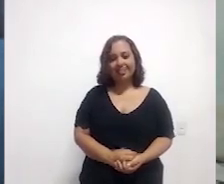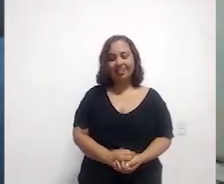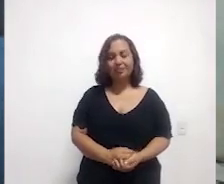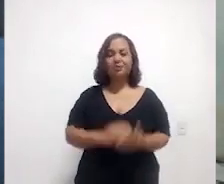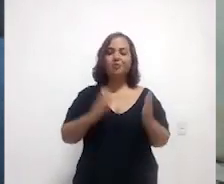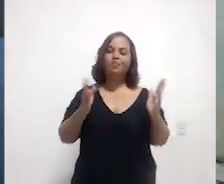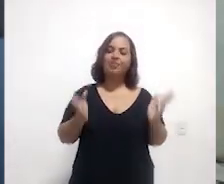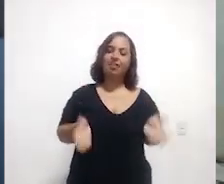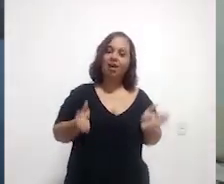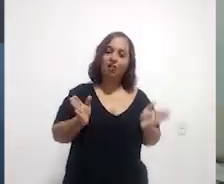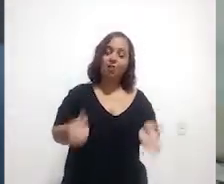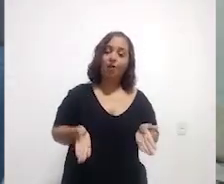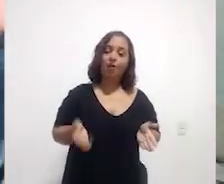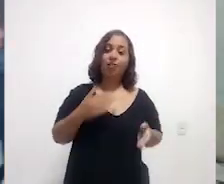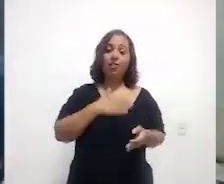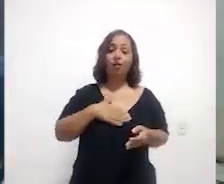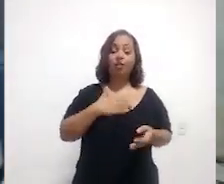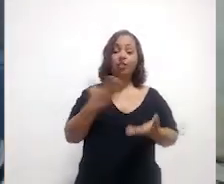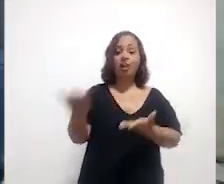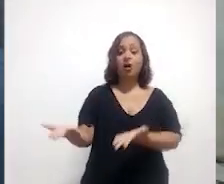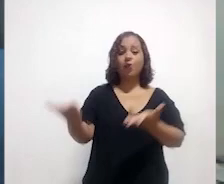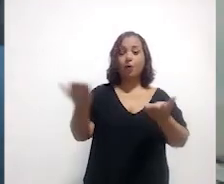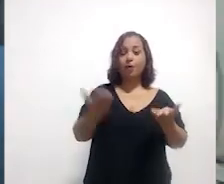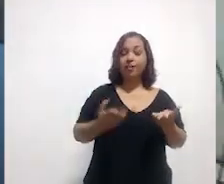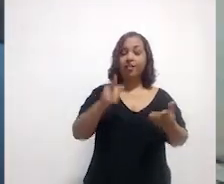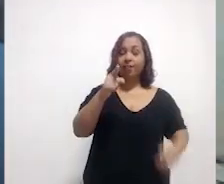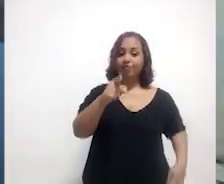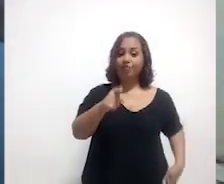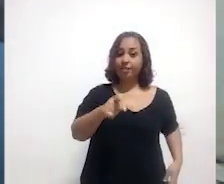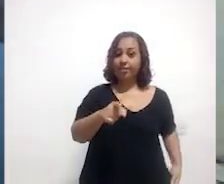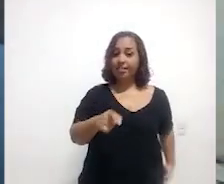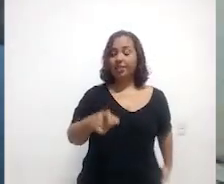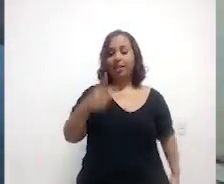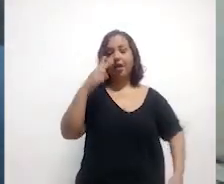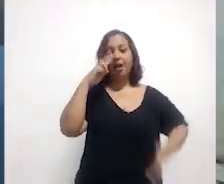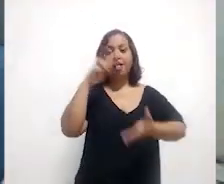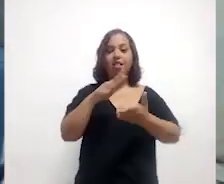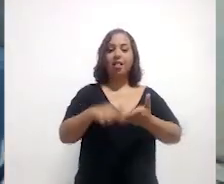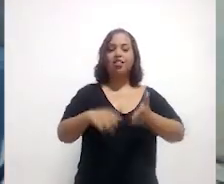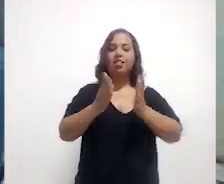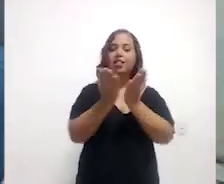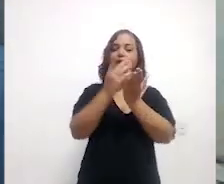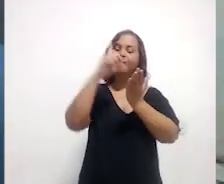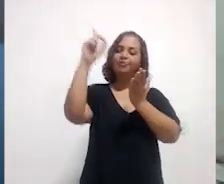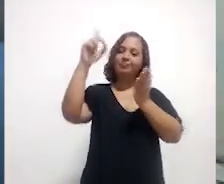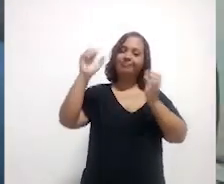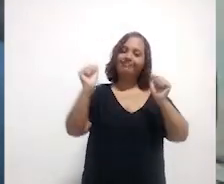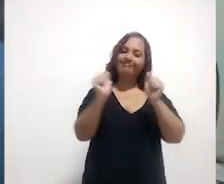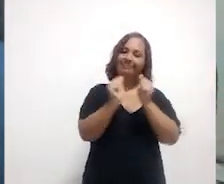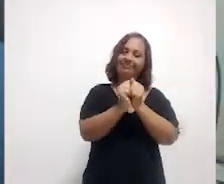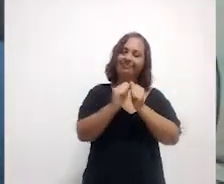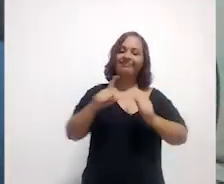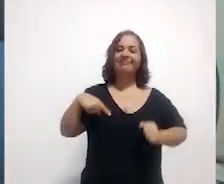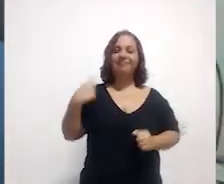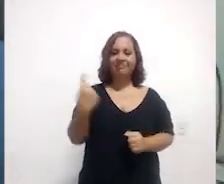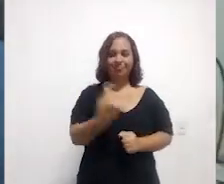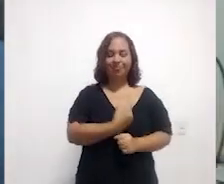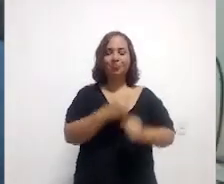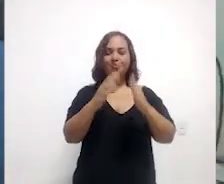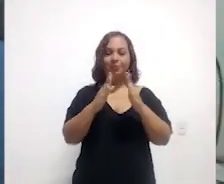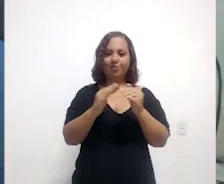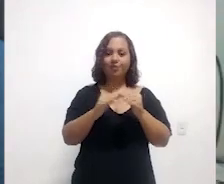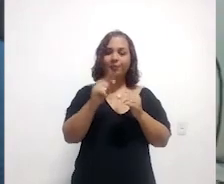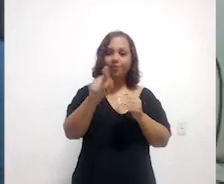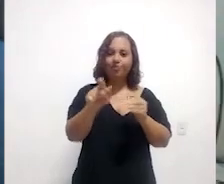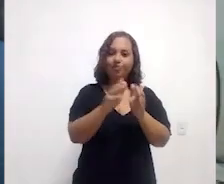Nesse momento eu quero convidar você a fazer a leitura bíblica conosco. E eu peço para você abrir sua Bíblia